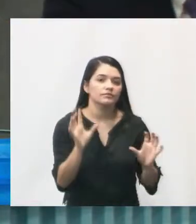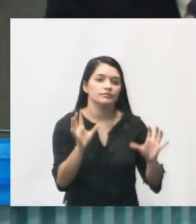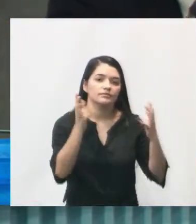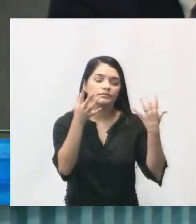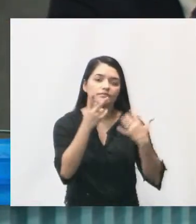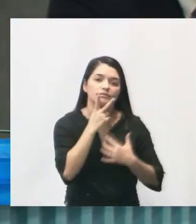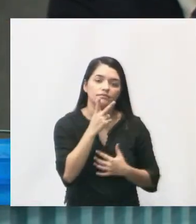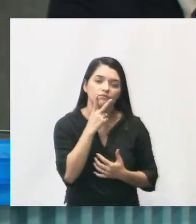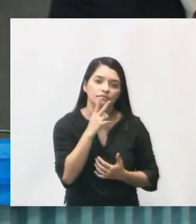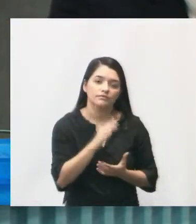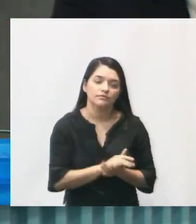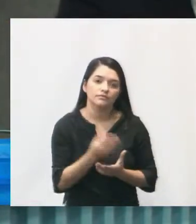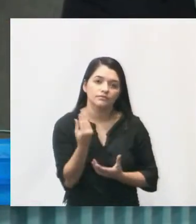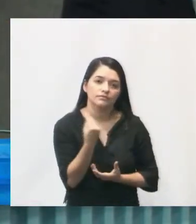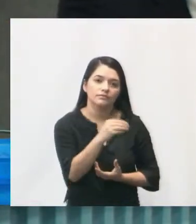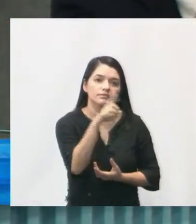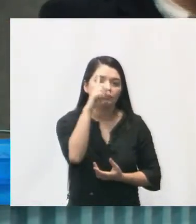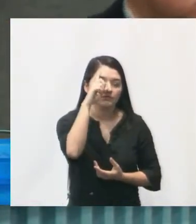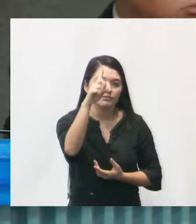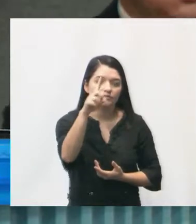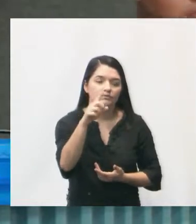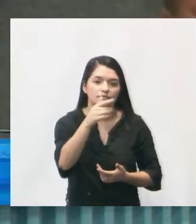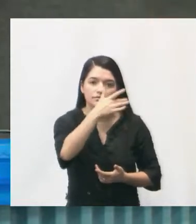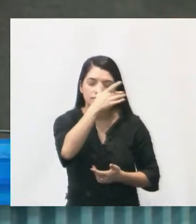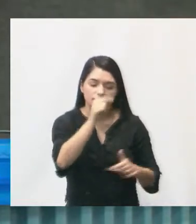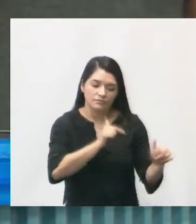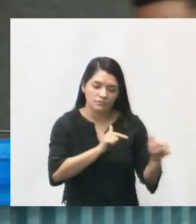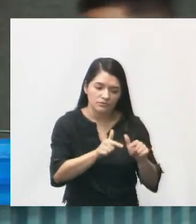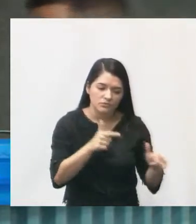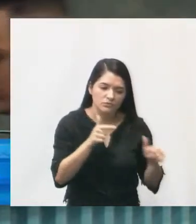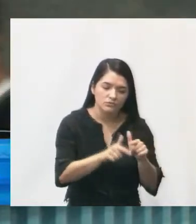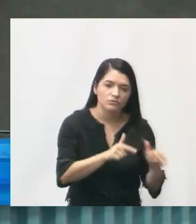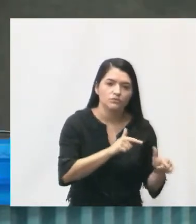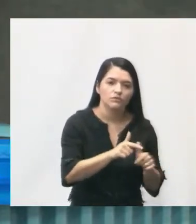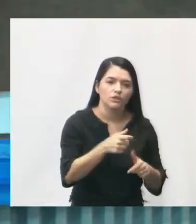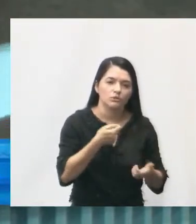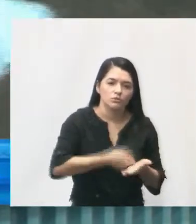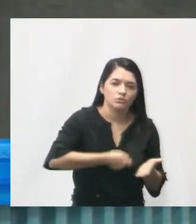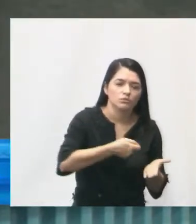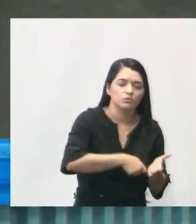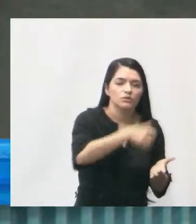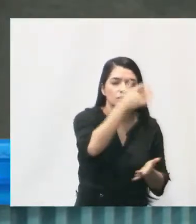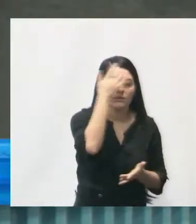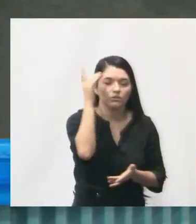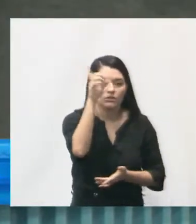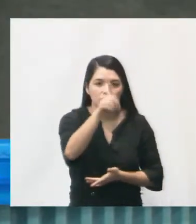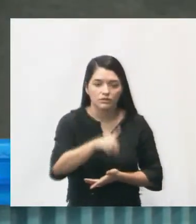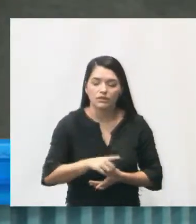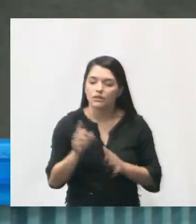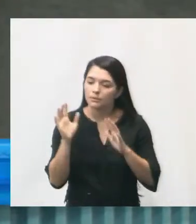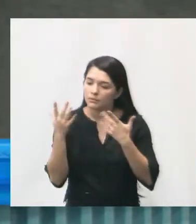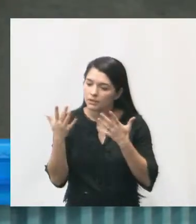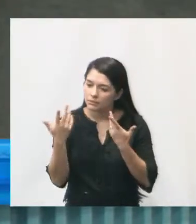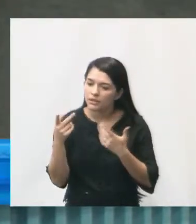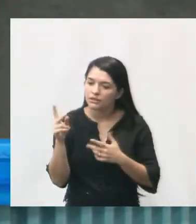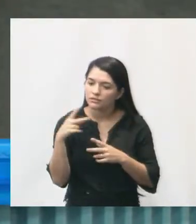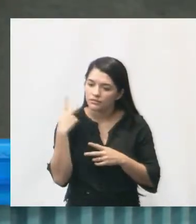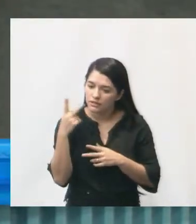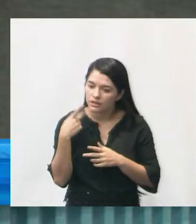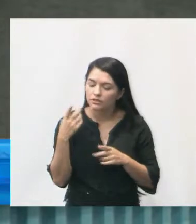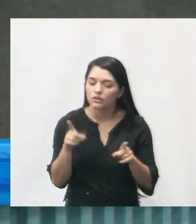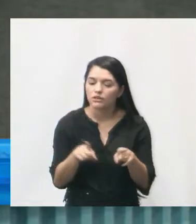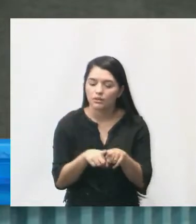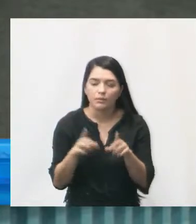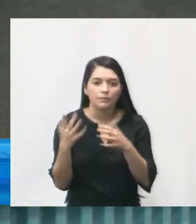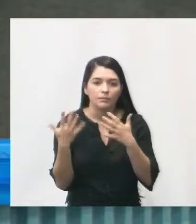Vitória, instituindo o dia de luta das pessoas com deficiência. Parabenizar o vereador, parabenizar